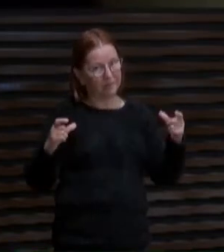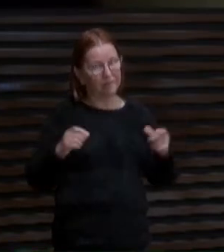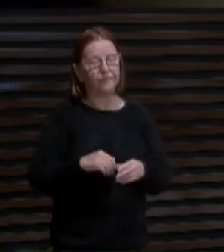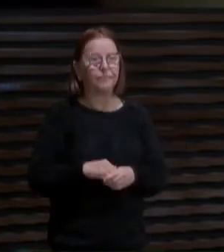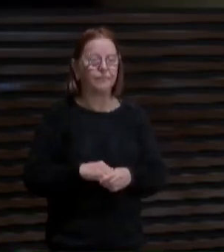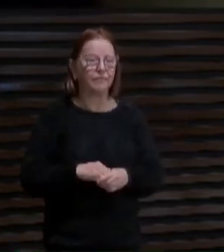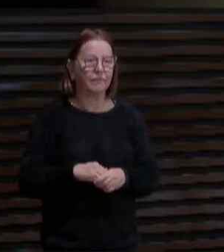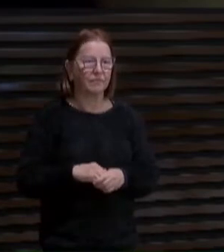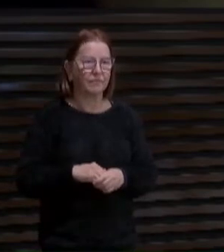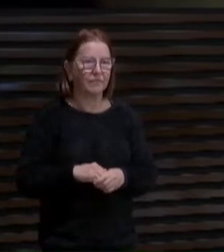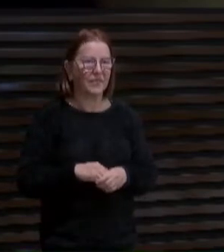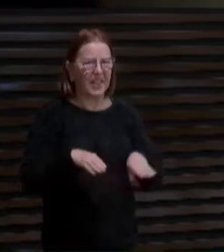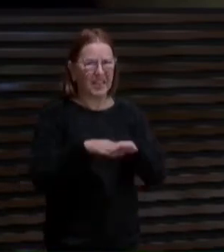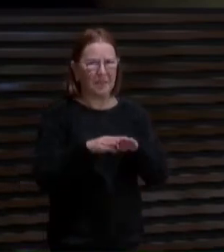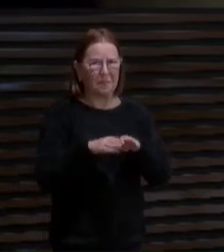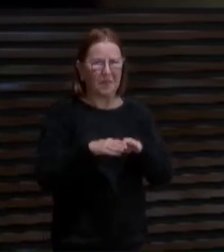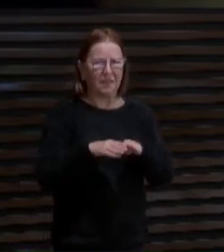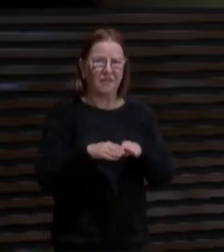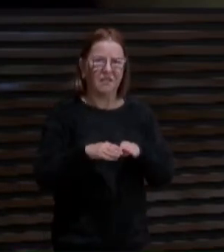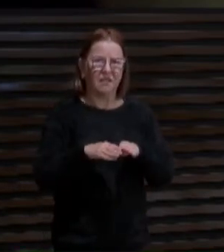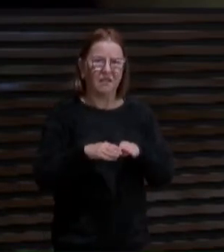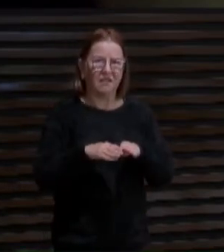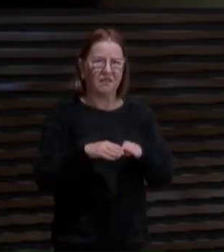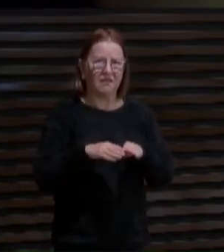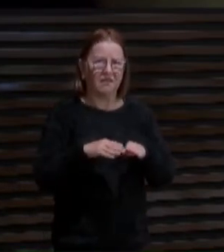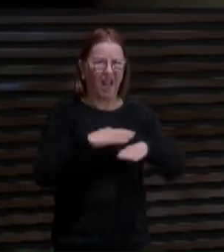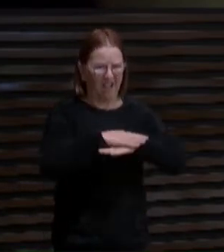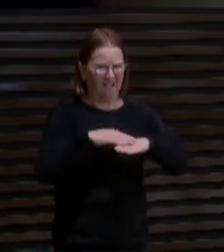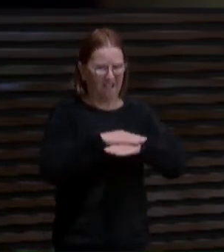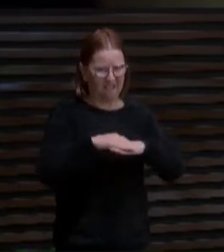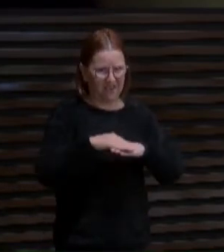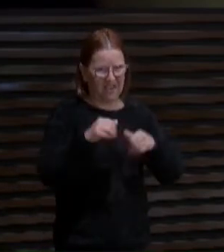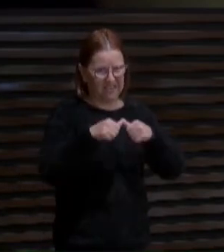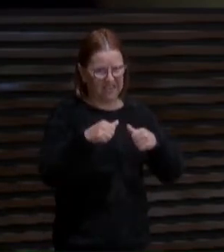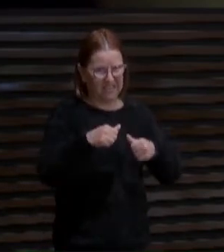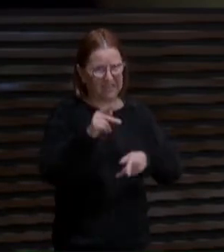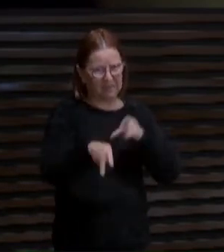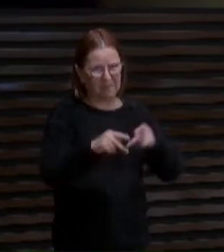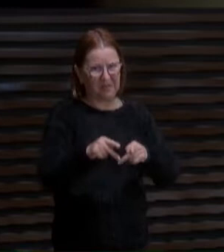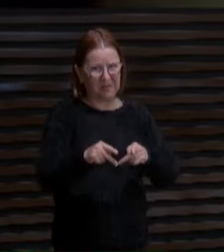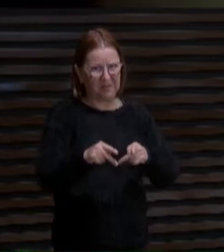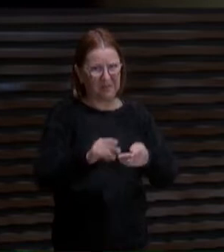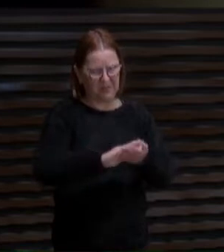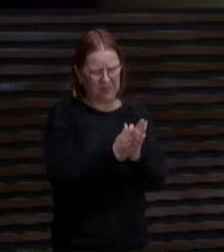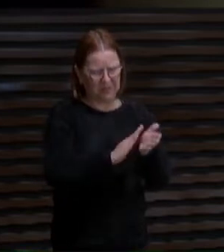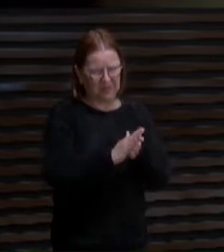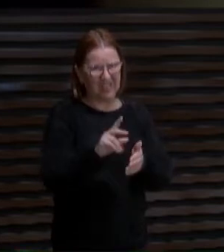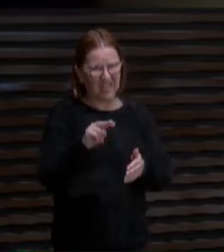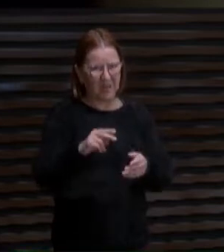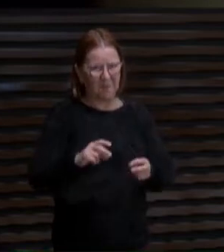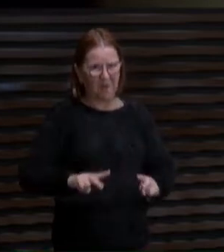a linguagem deles corrói como câncer E aí ele cita nomes